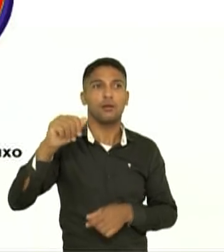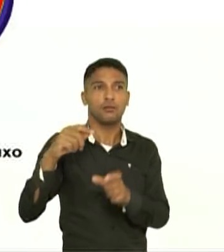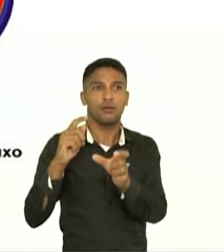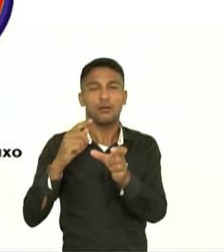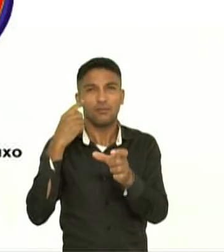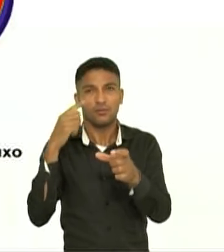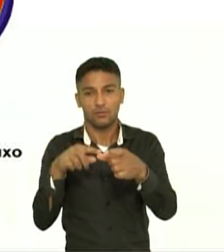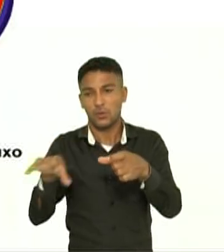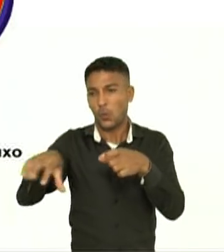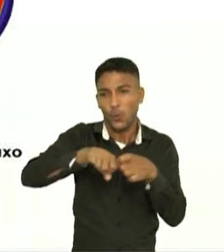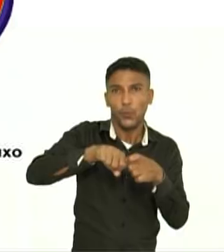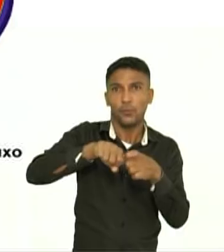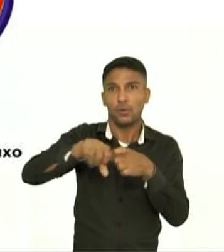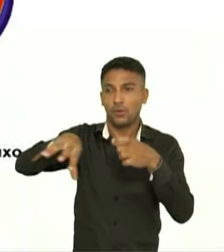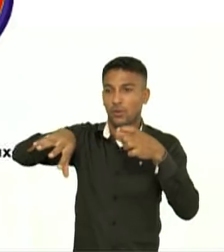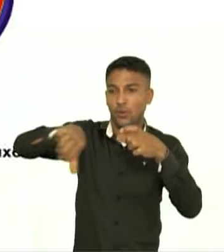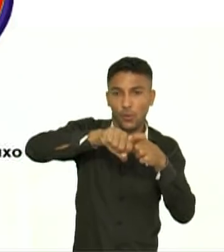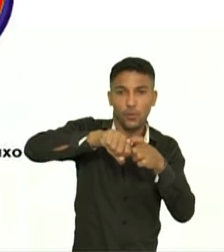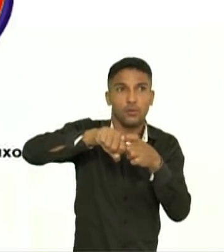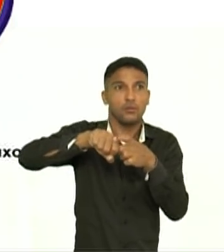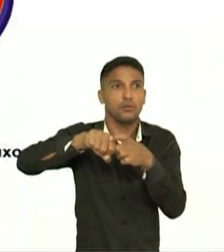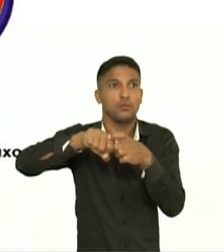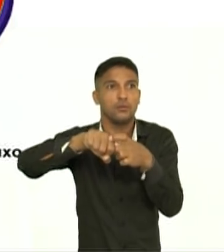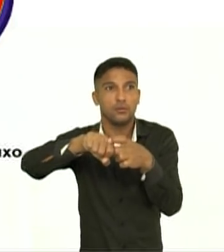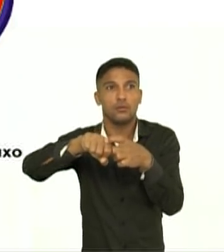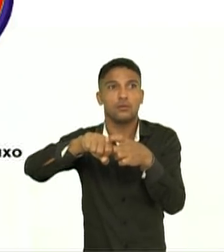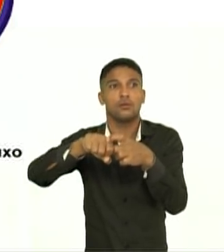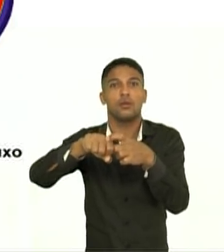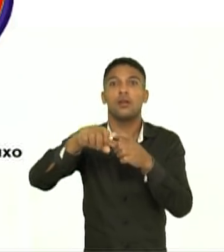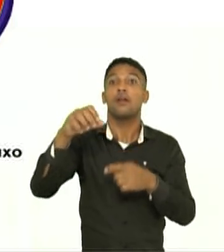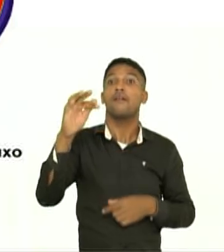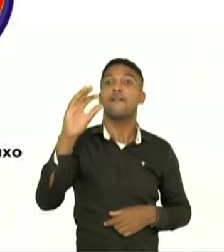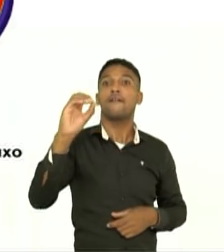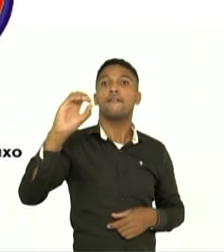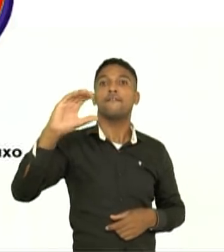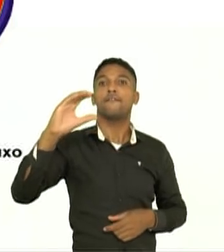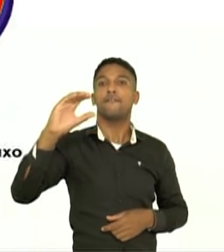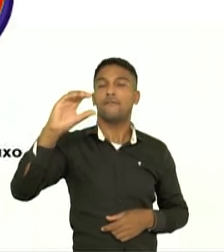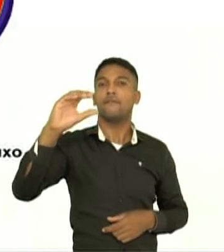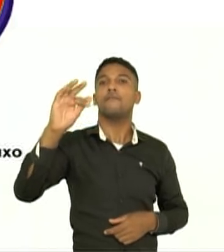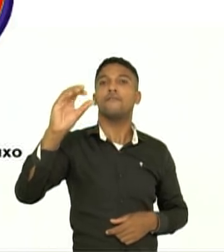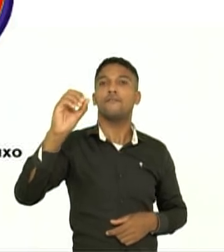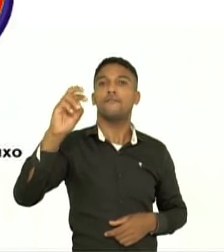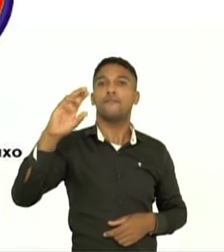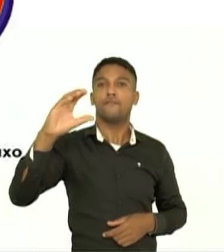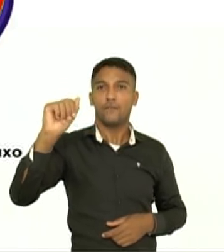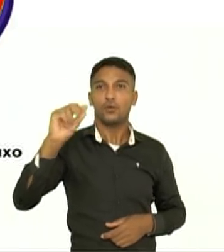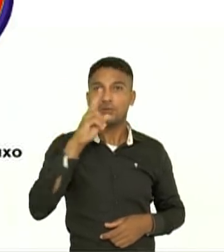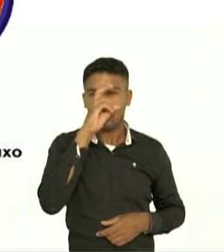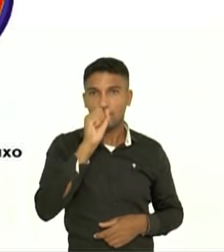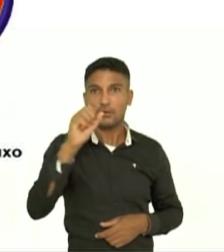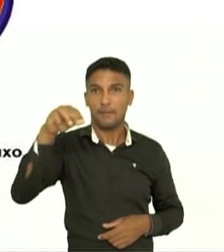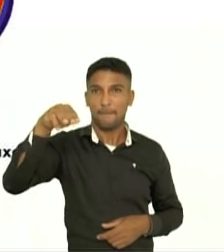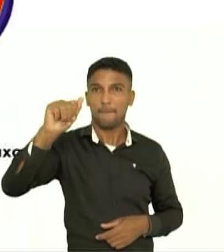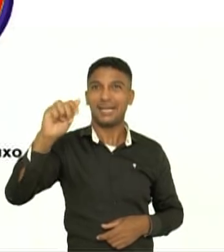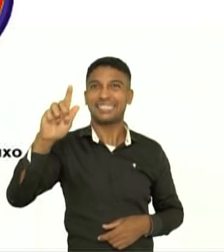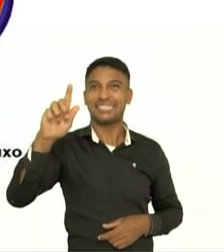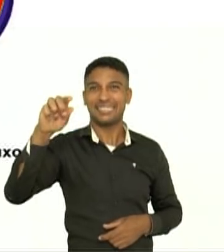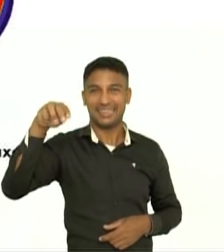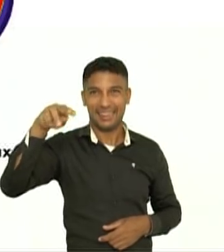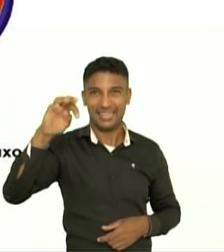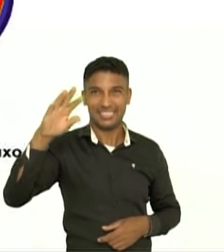e outros objetos metálicos sendo atraídos pelo ímã. E você teria a força de tração ou tensão de cordas, né,